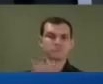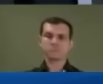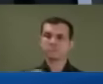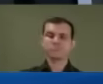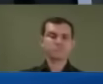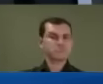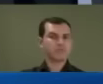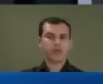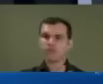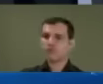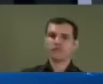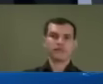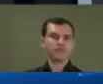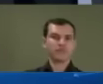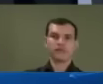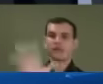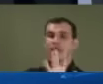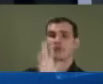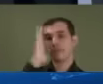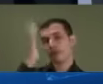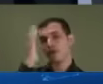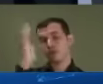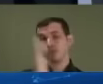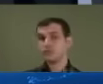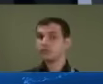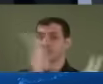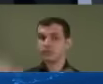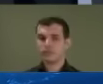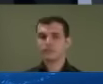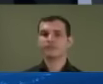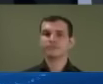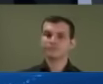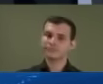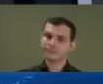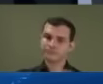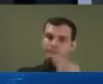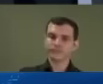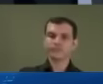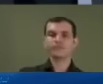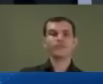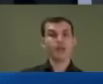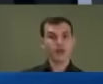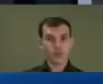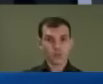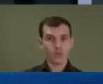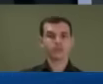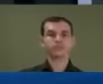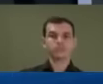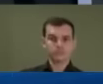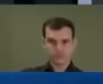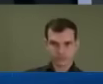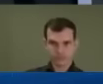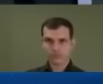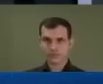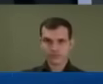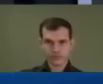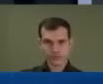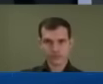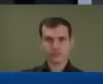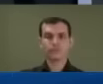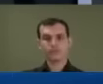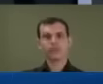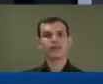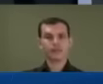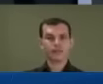nenhuma tratativa do governo federal de então para a resolução da situação da Indesur. Desde o início desse governo, o governo encaminhou